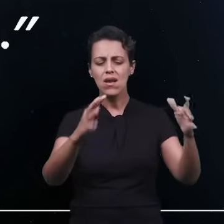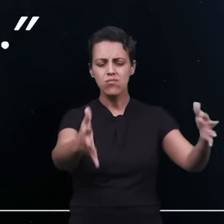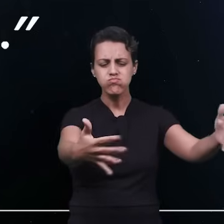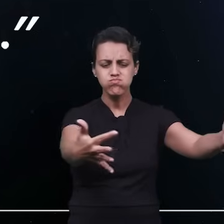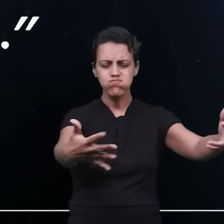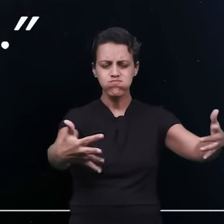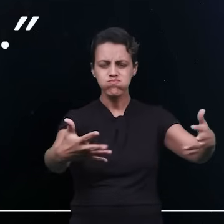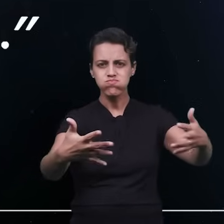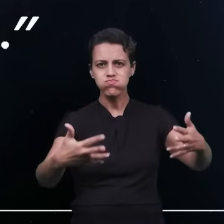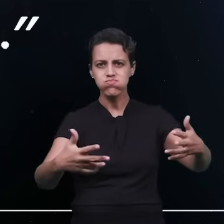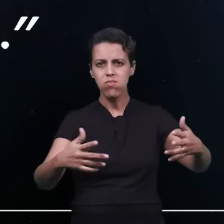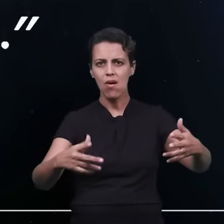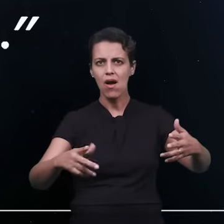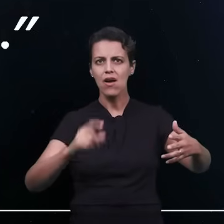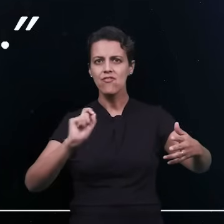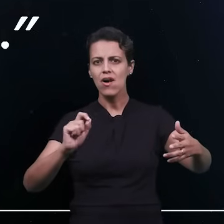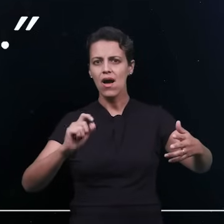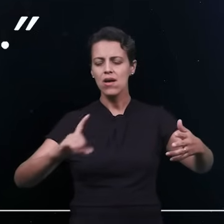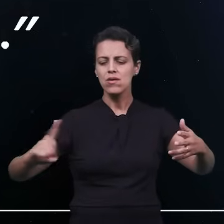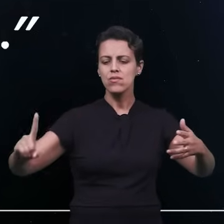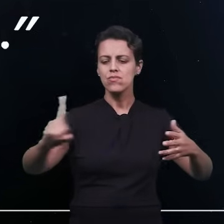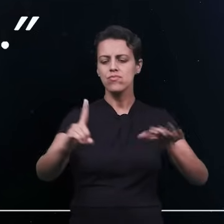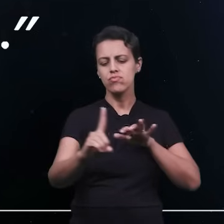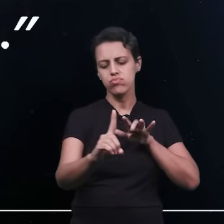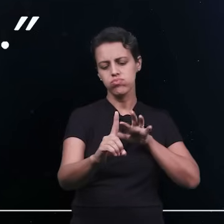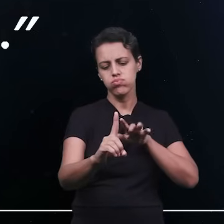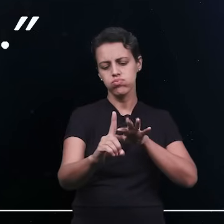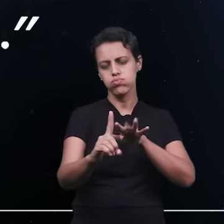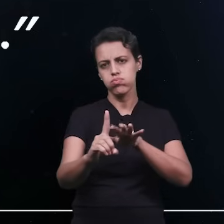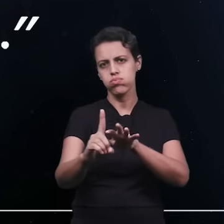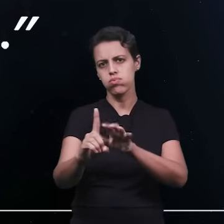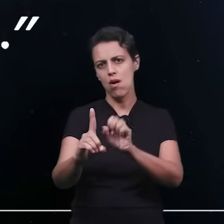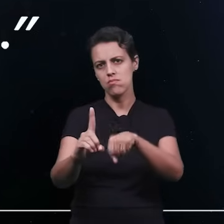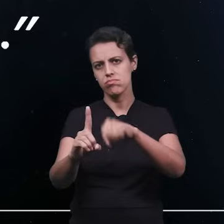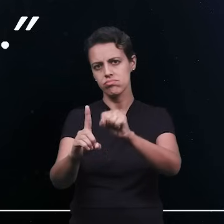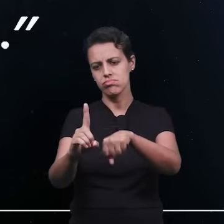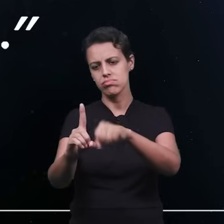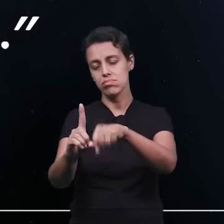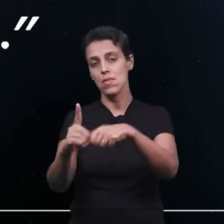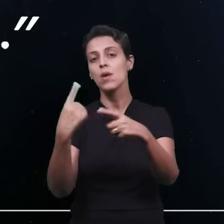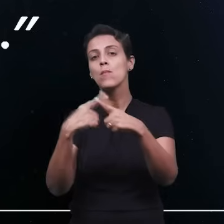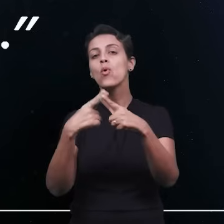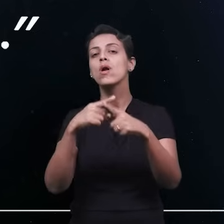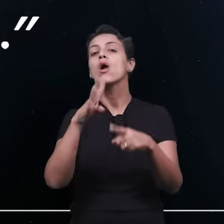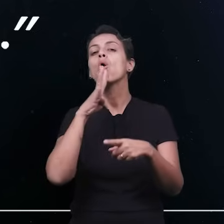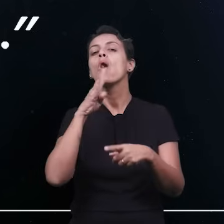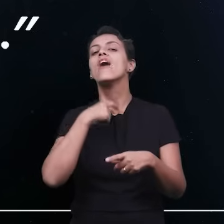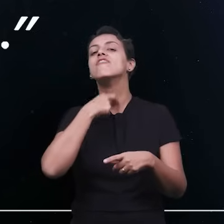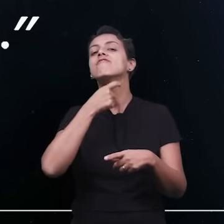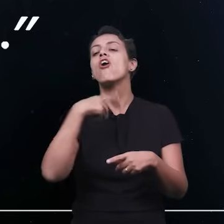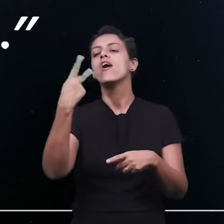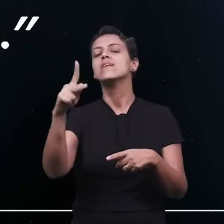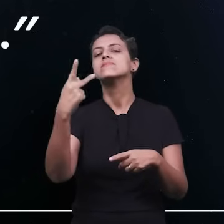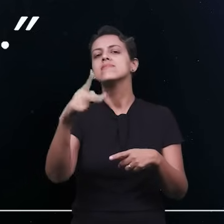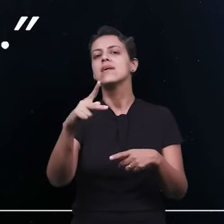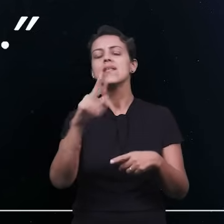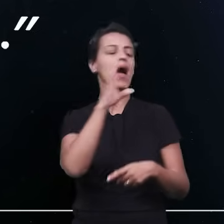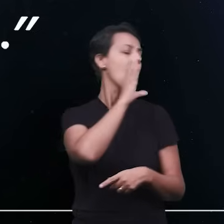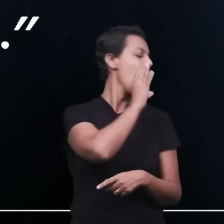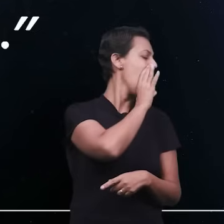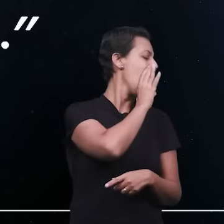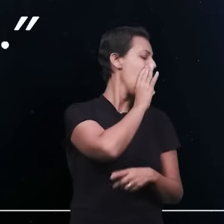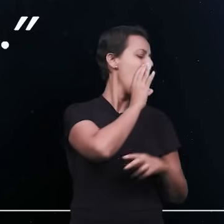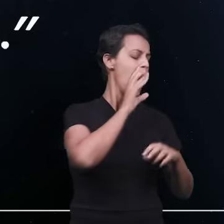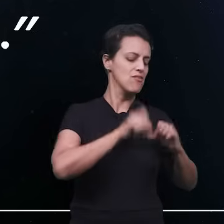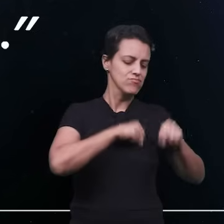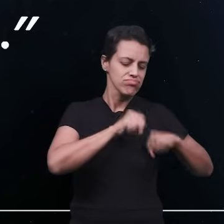suas ovelhas, vai adiante delas, e as ovelhas o seguem, porque conhecem a sua voz. Mas de modo